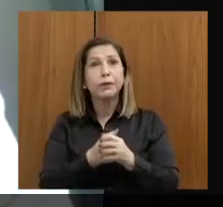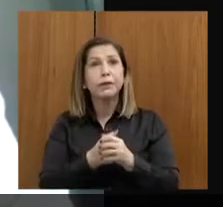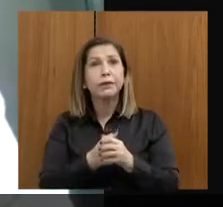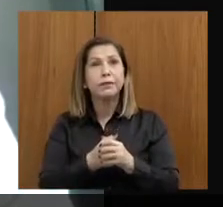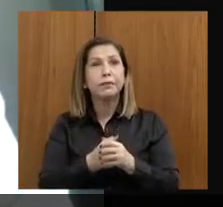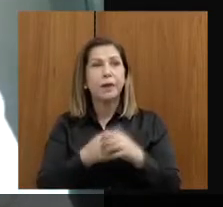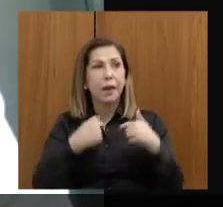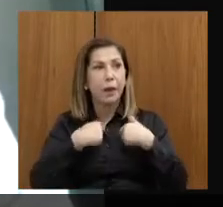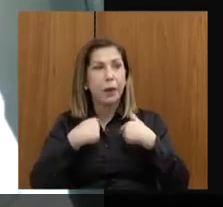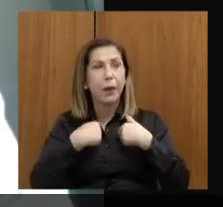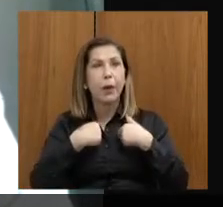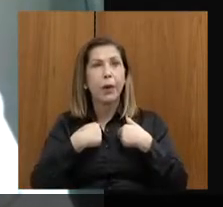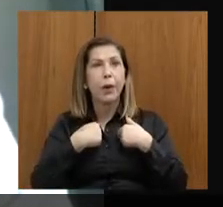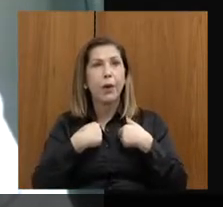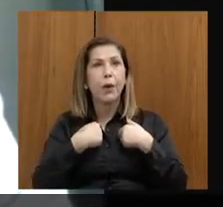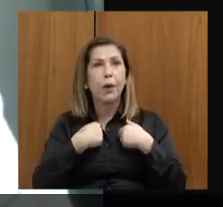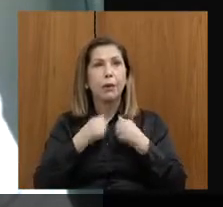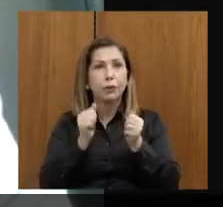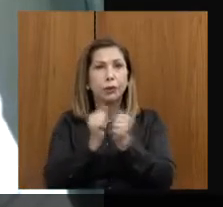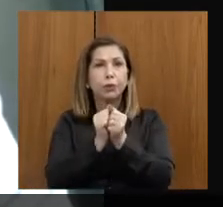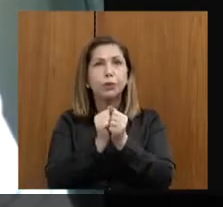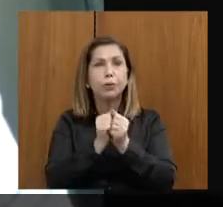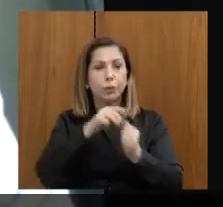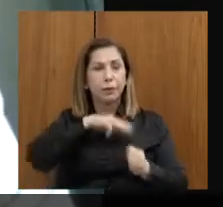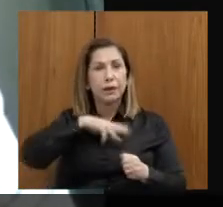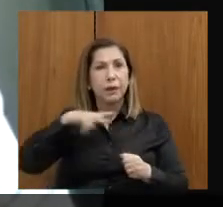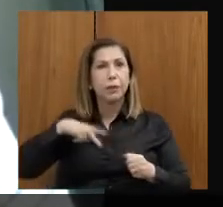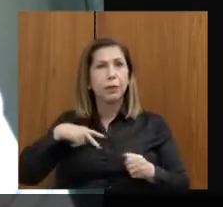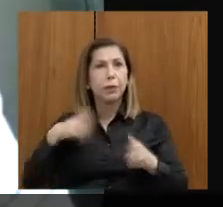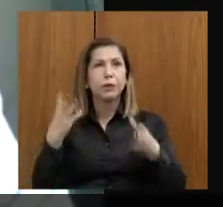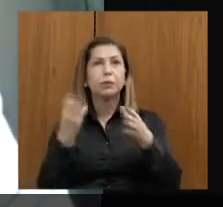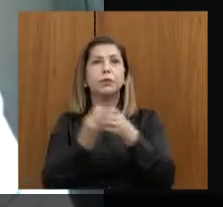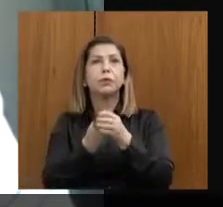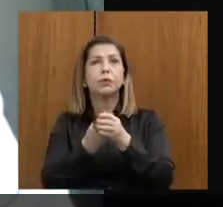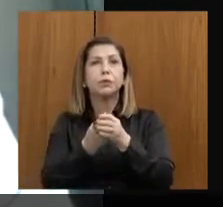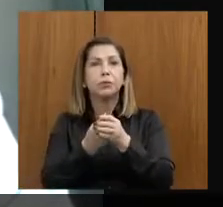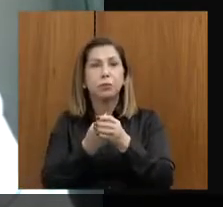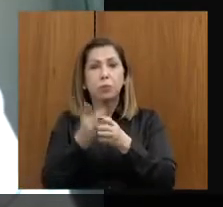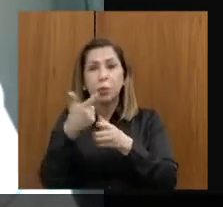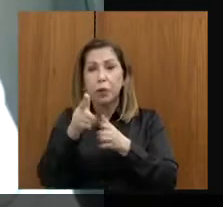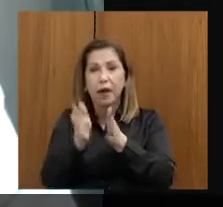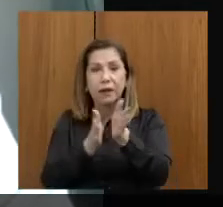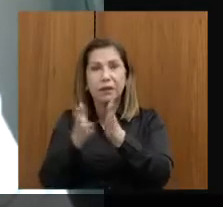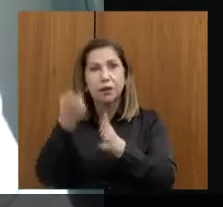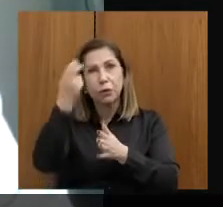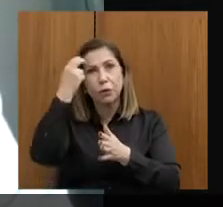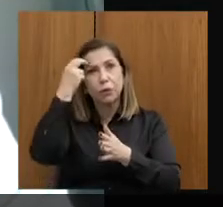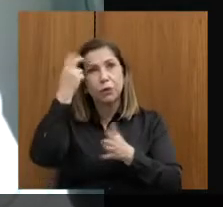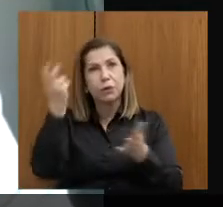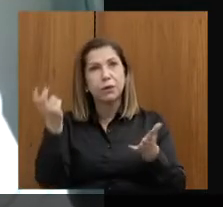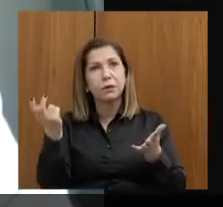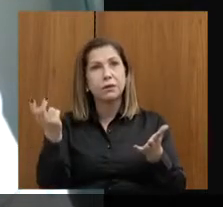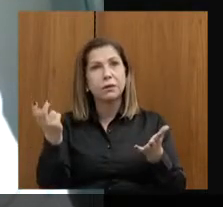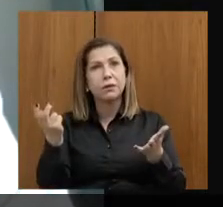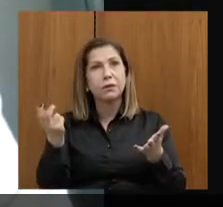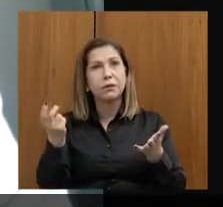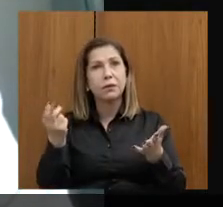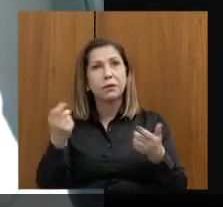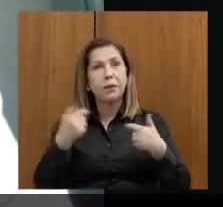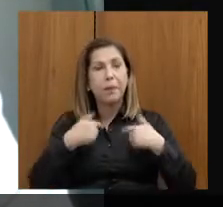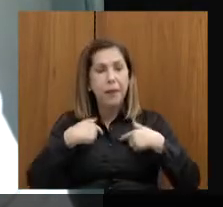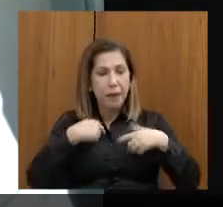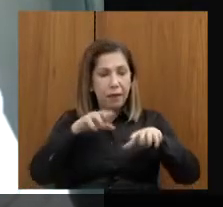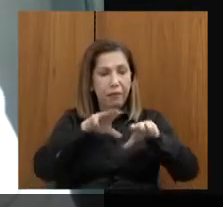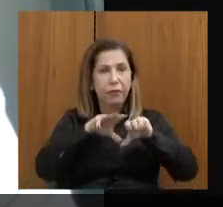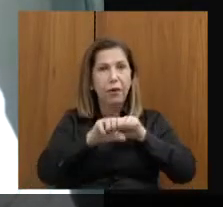por acima vai poder usar uma graça social do tempo mas não tem acesso à cultura para mesmo o para na